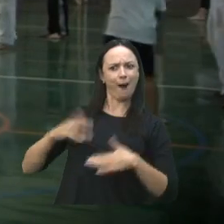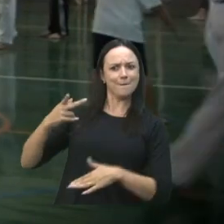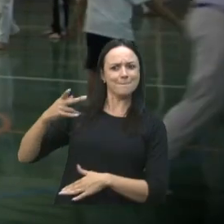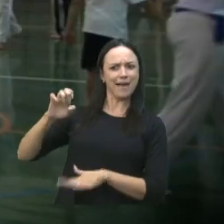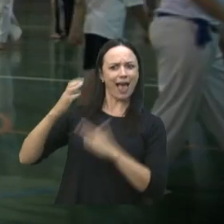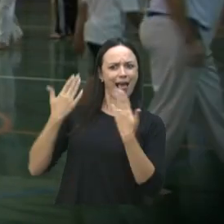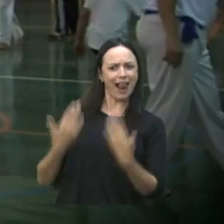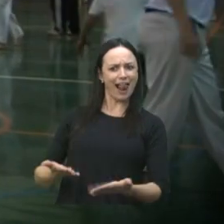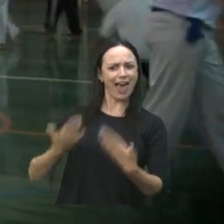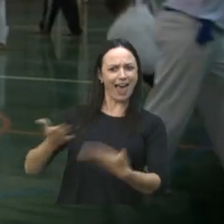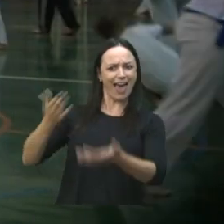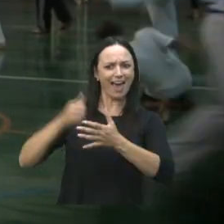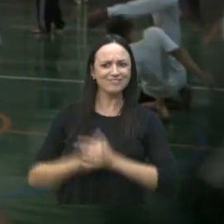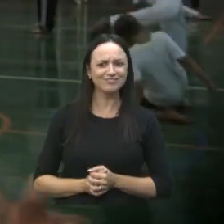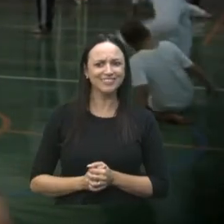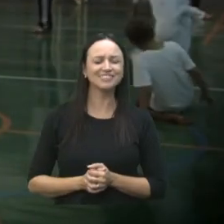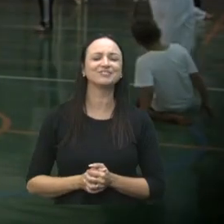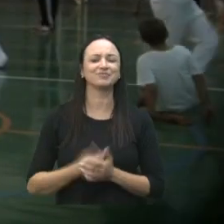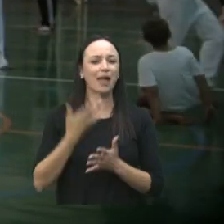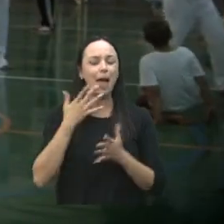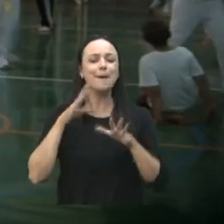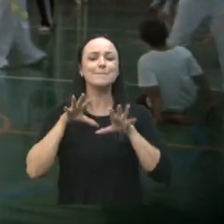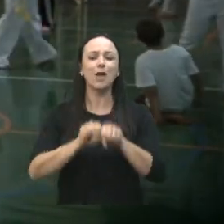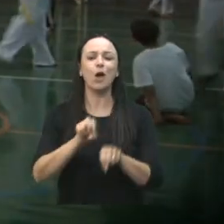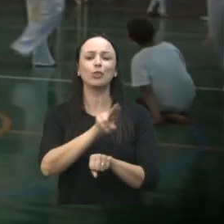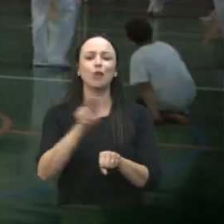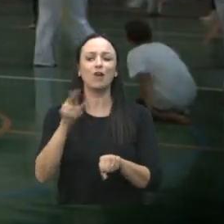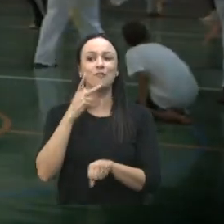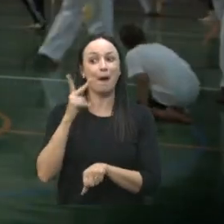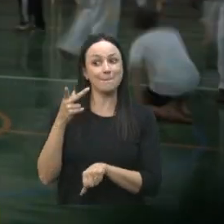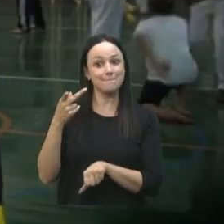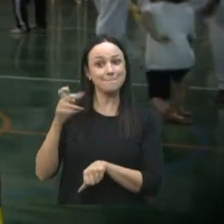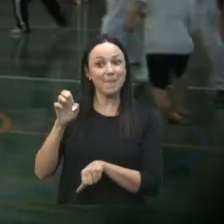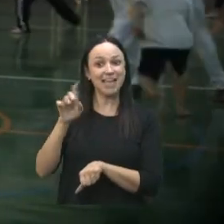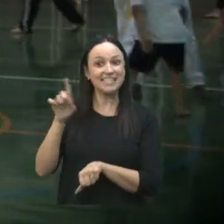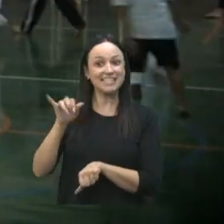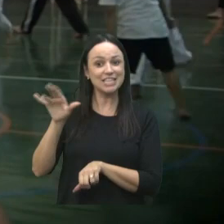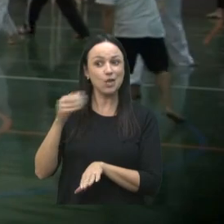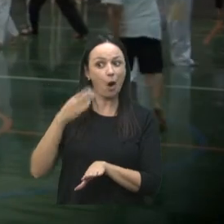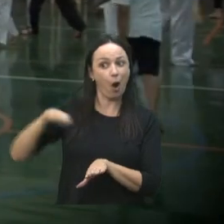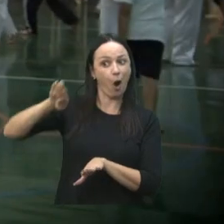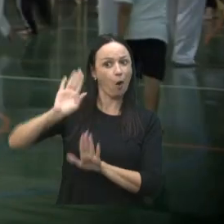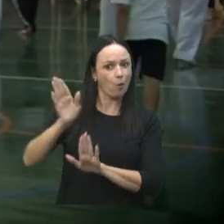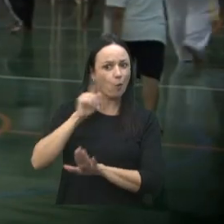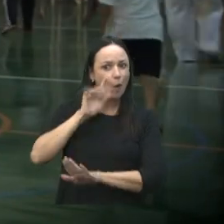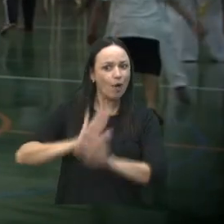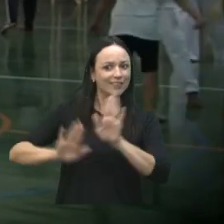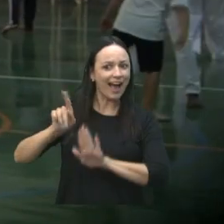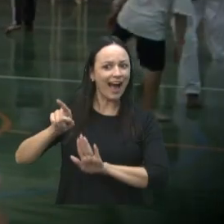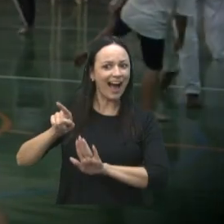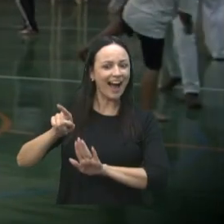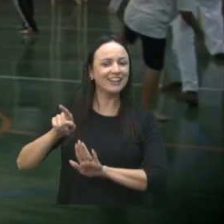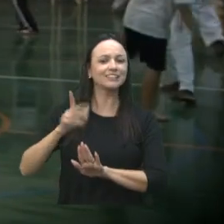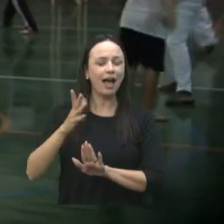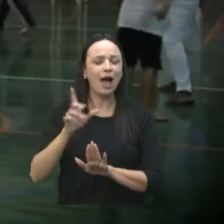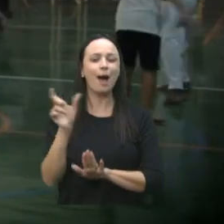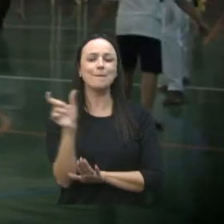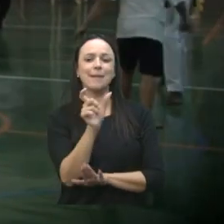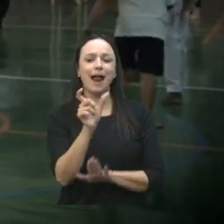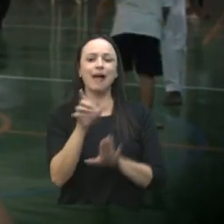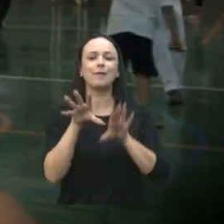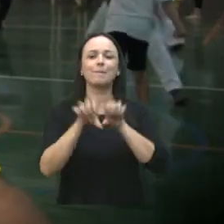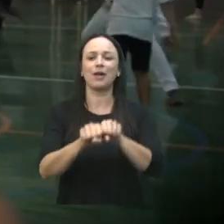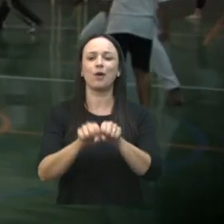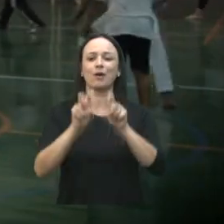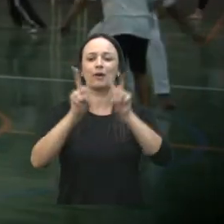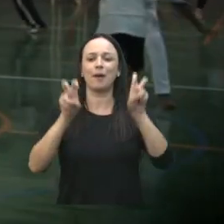aí pegou. Aí falou, toda vez que eu ia treinar, ô pezinho, cuidado com o pezinho. E aí ficou esse apelido dentro da capoeira, mestre